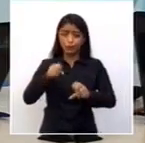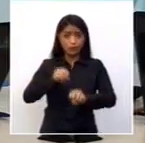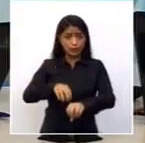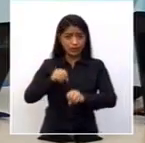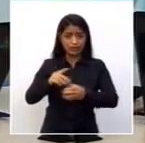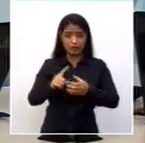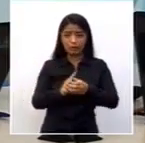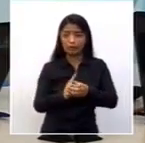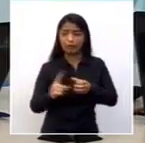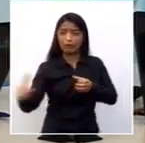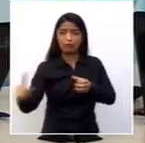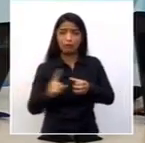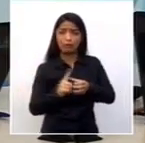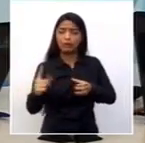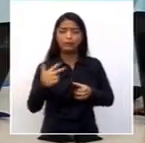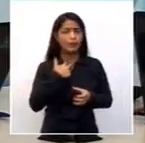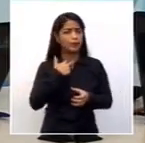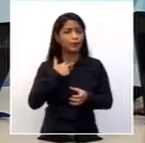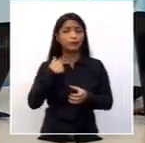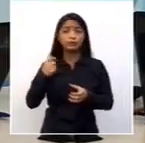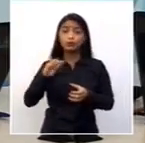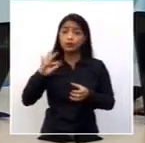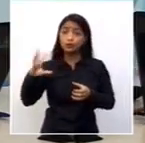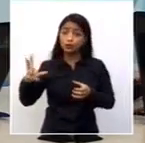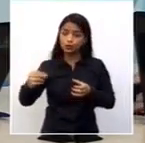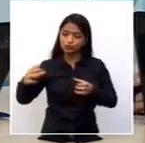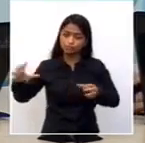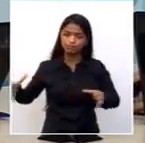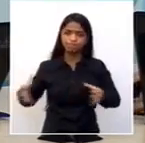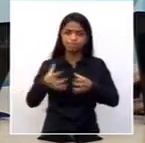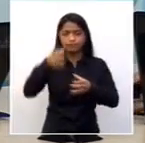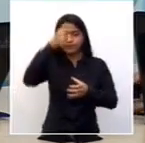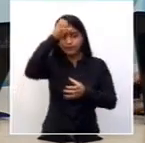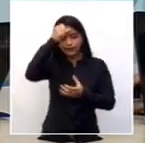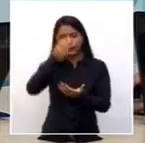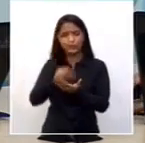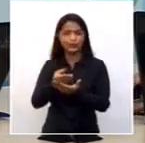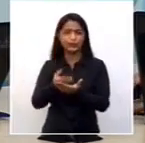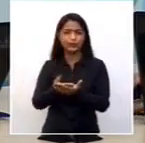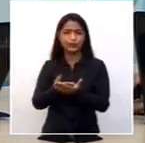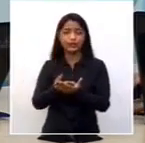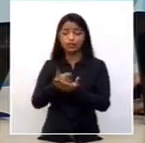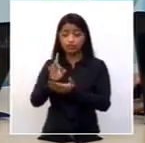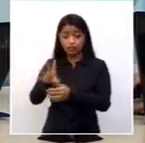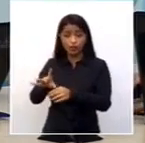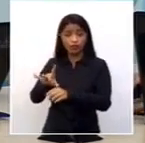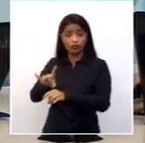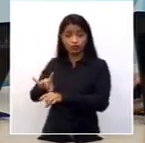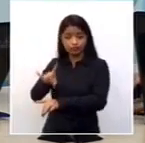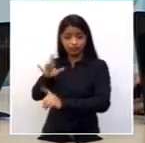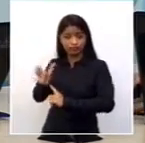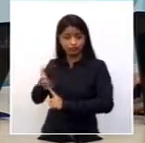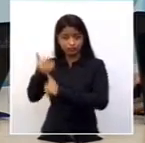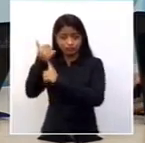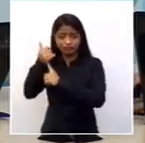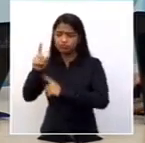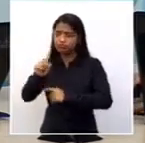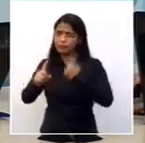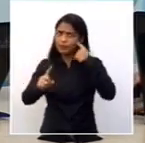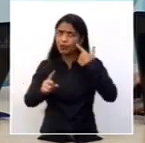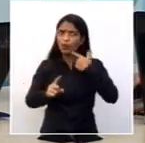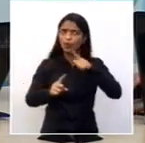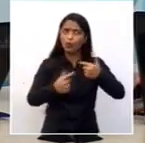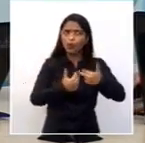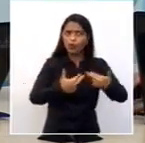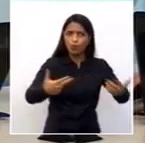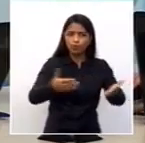que pensar na rede como um todo, né? E pensar também em outras ferramentas e instrumentos que vão realmente atingir pelo menos um maior